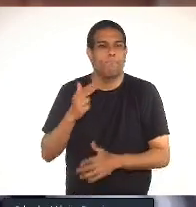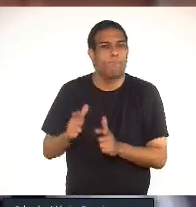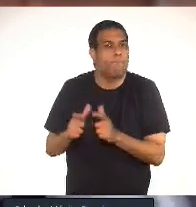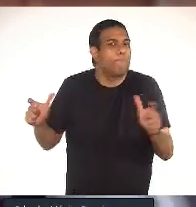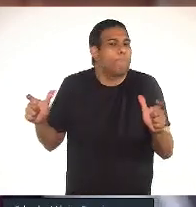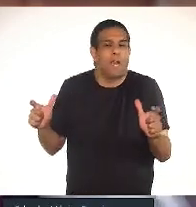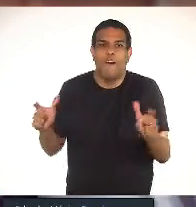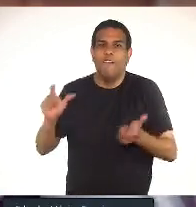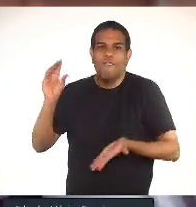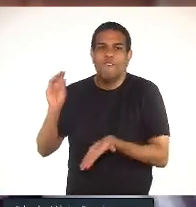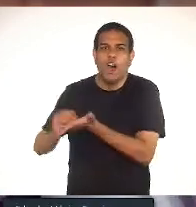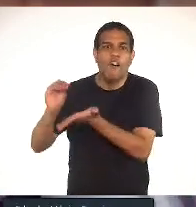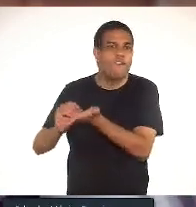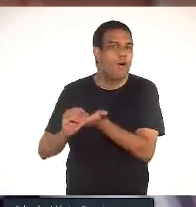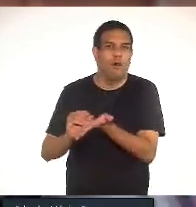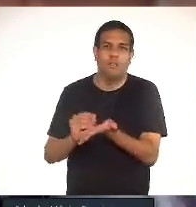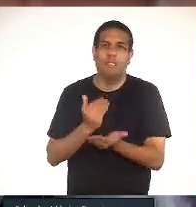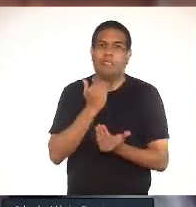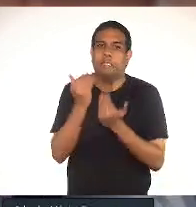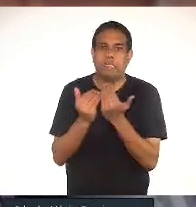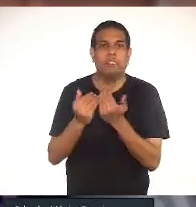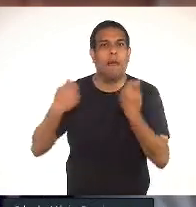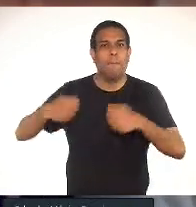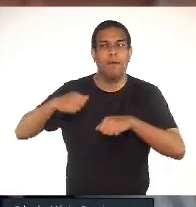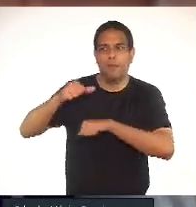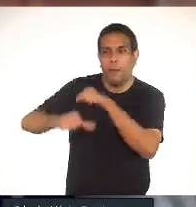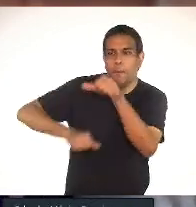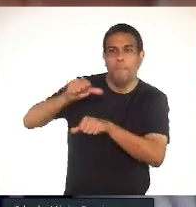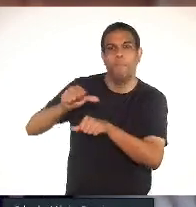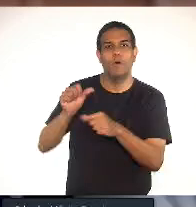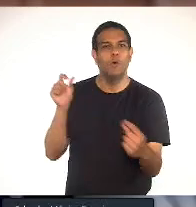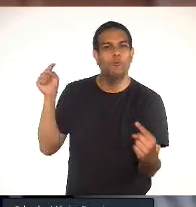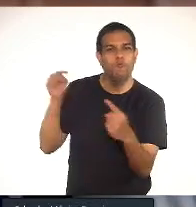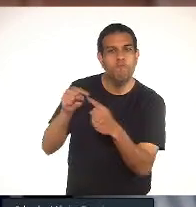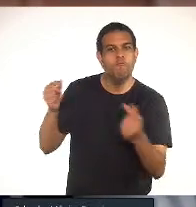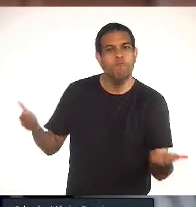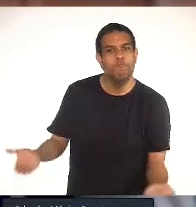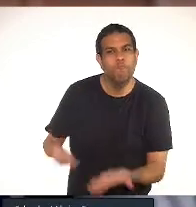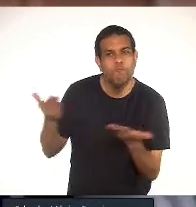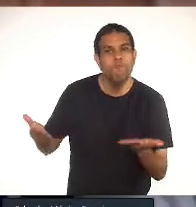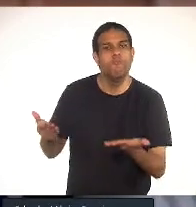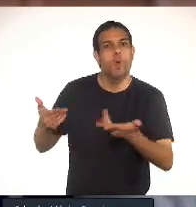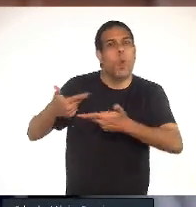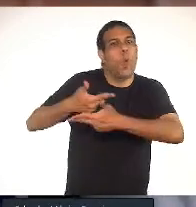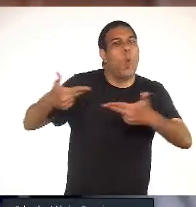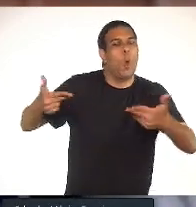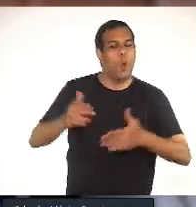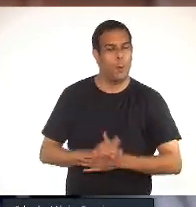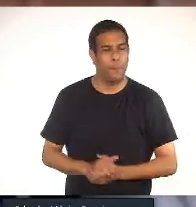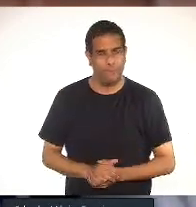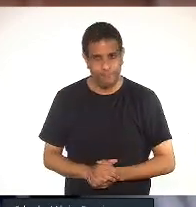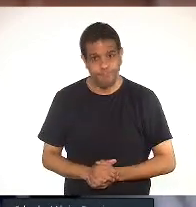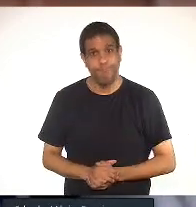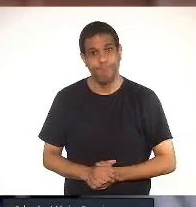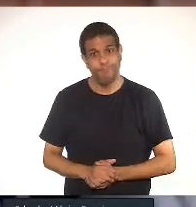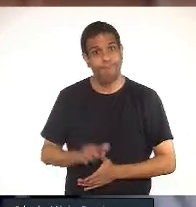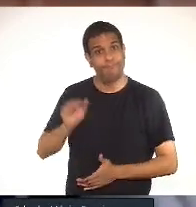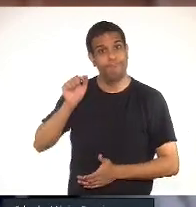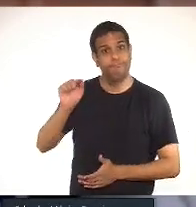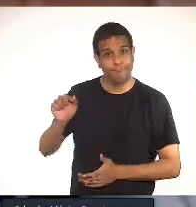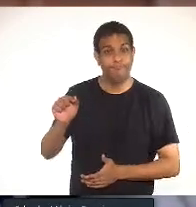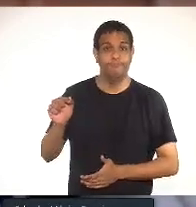totalidade ineficientes e descontinuadas, objetivamente, deliberadamente, e